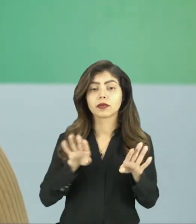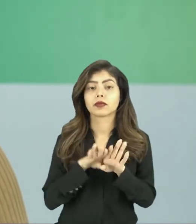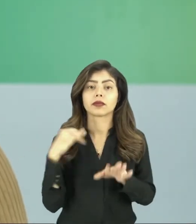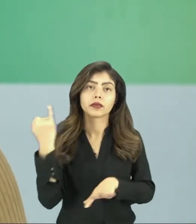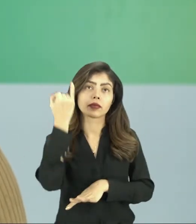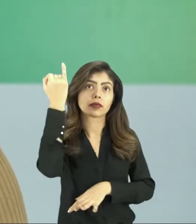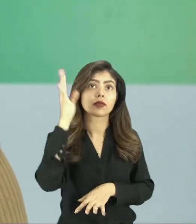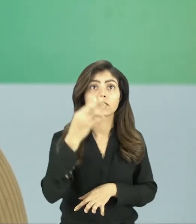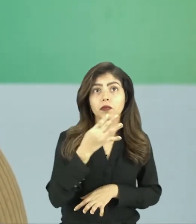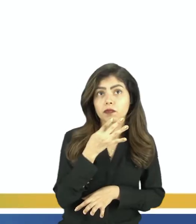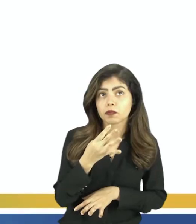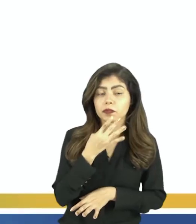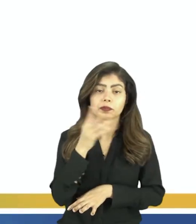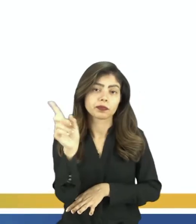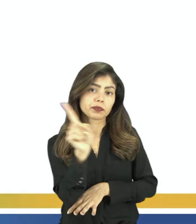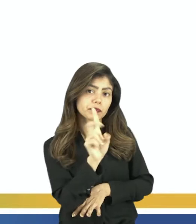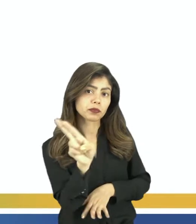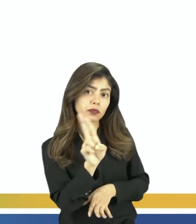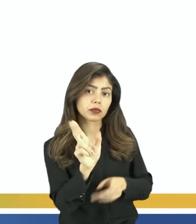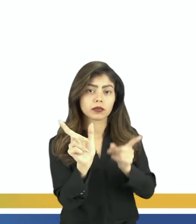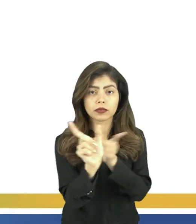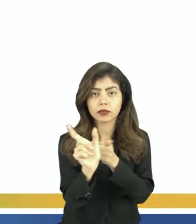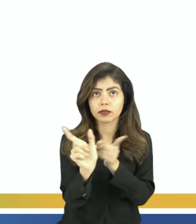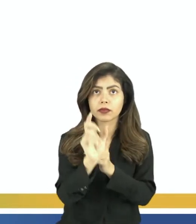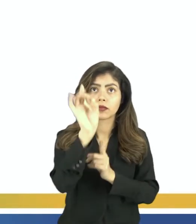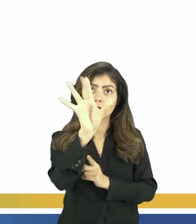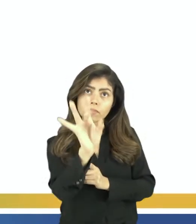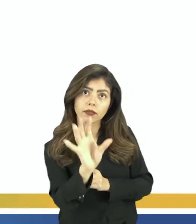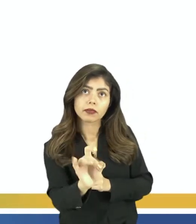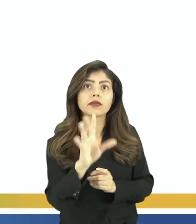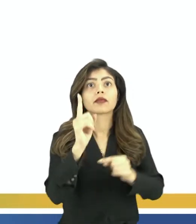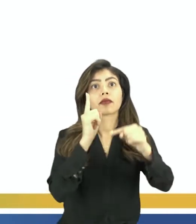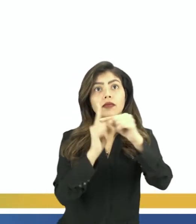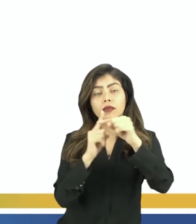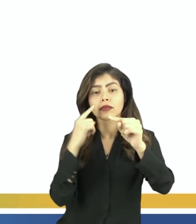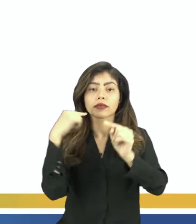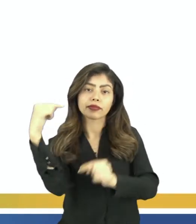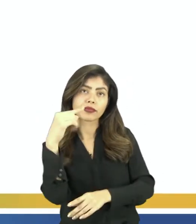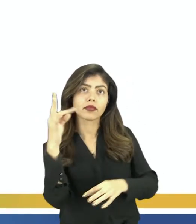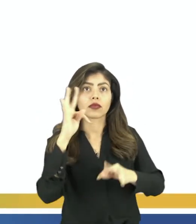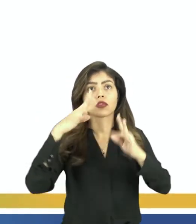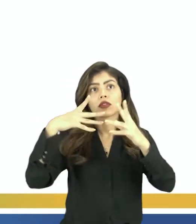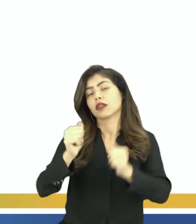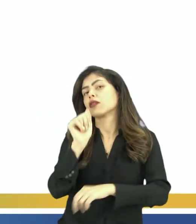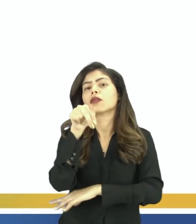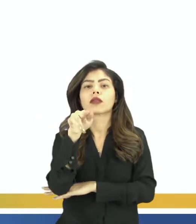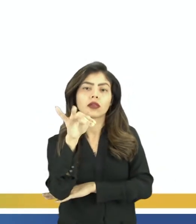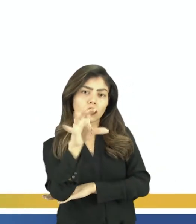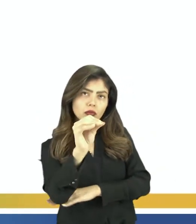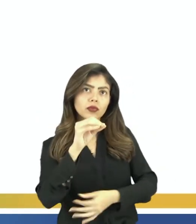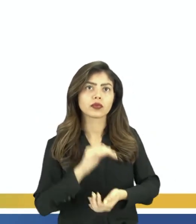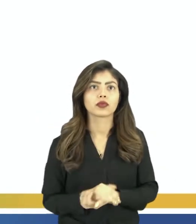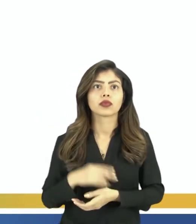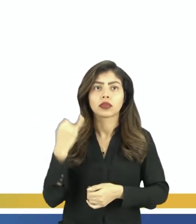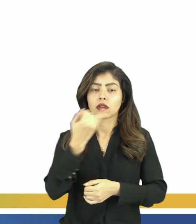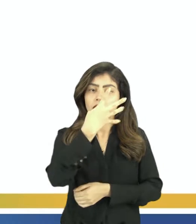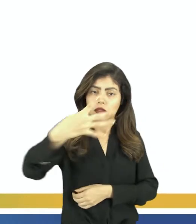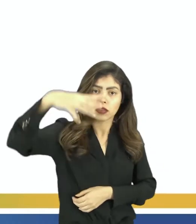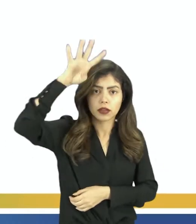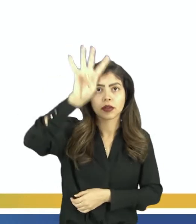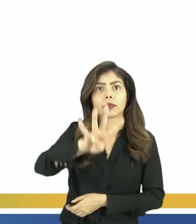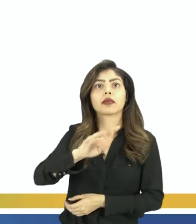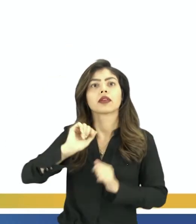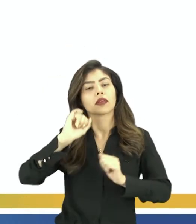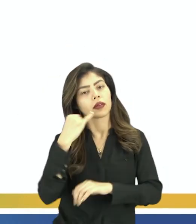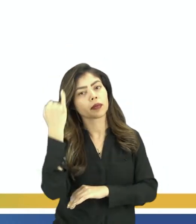importante, conhecer os nomes, as fórmulas e as cargas dos principais ânions. Então aqui eu trouxe uma tabela para vocês com os principais